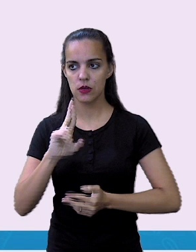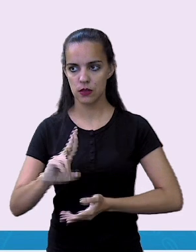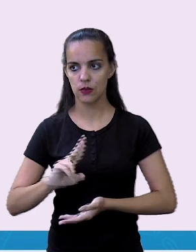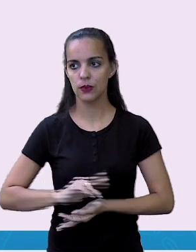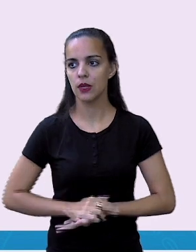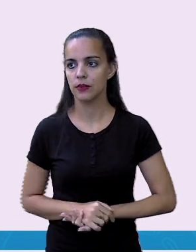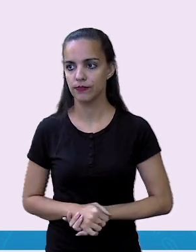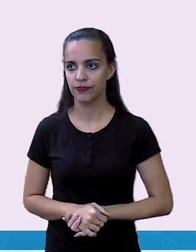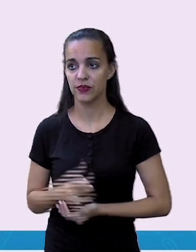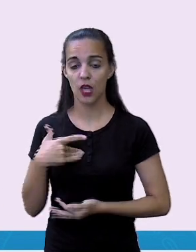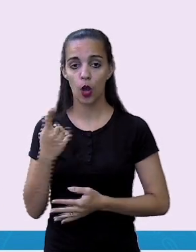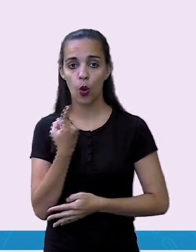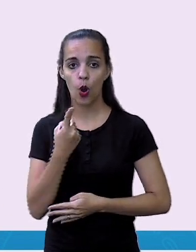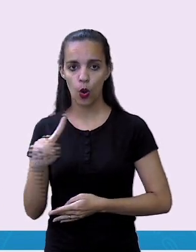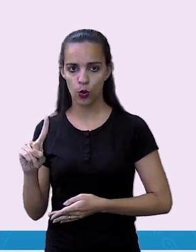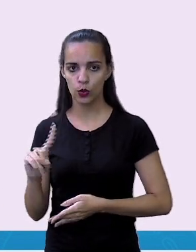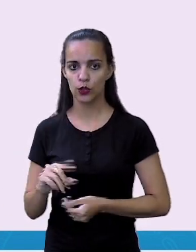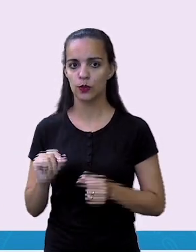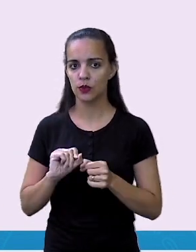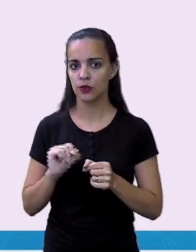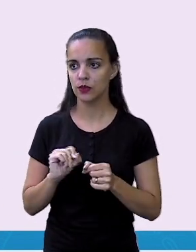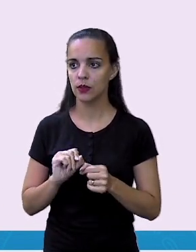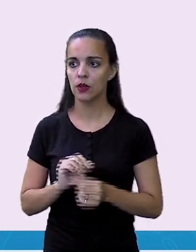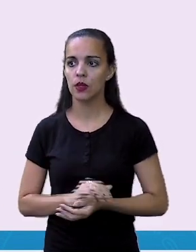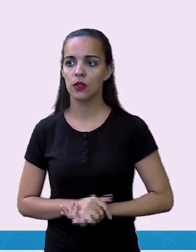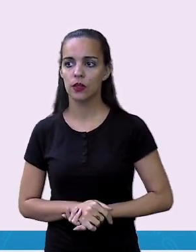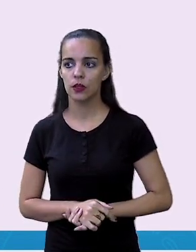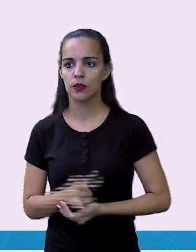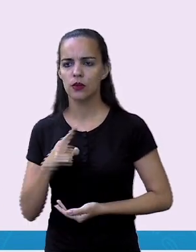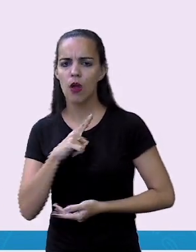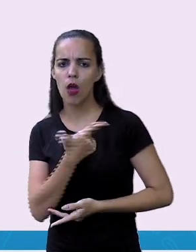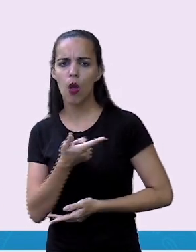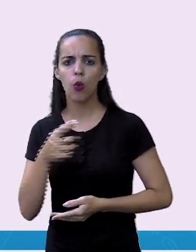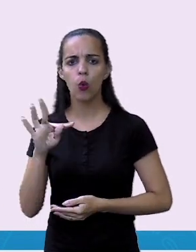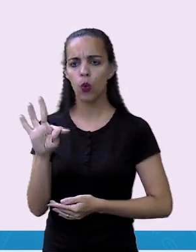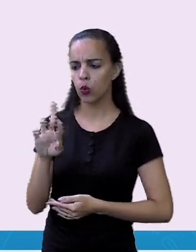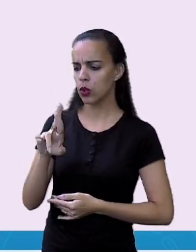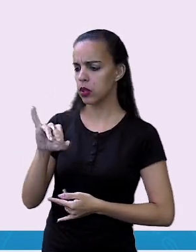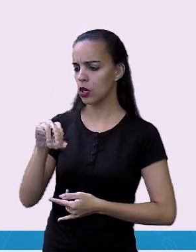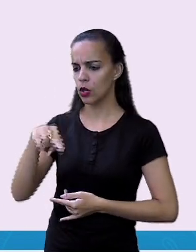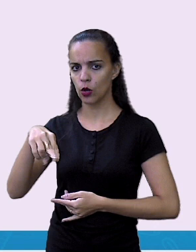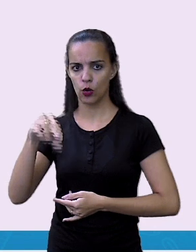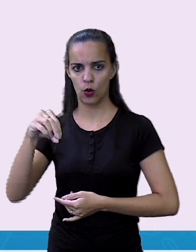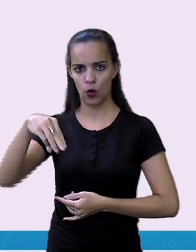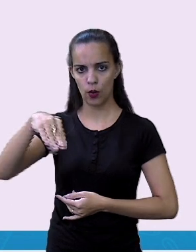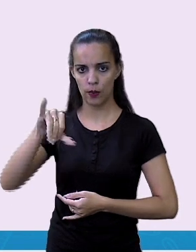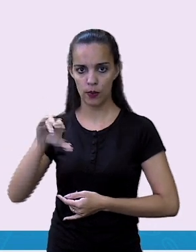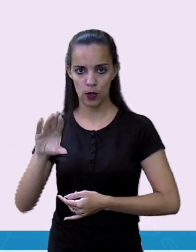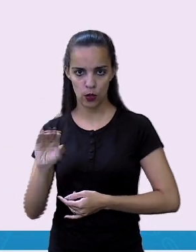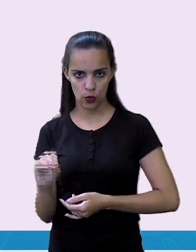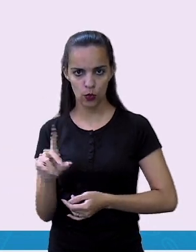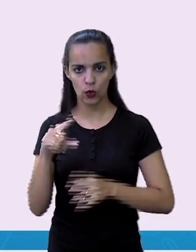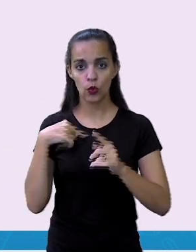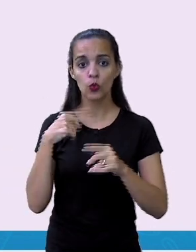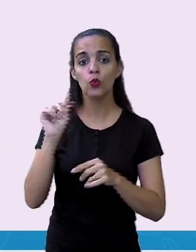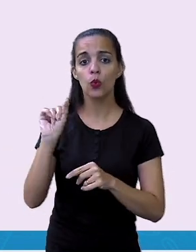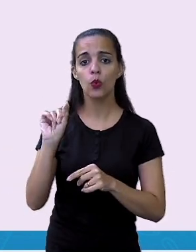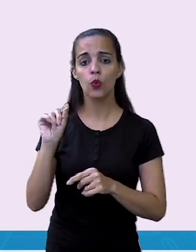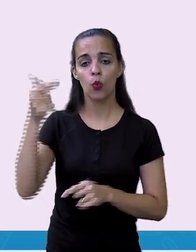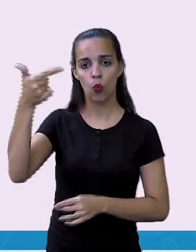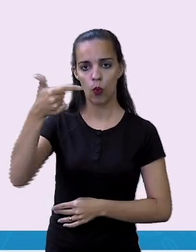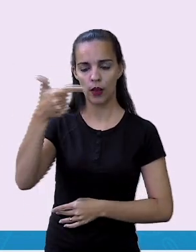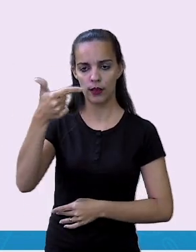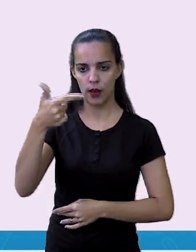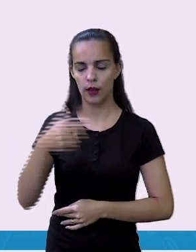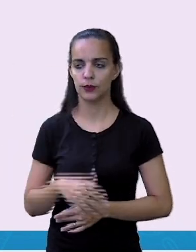último caso que nós vamos revisar é o trinômio do quadrado perfeito. E a forma fatorada